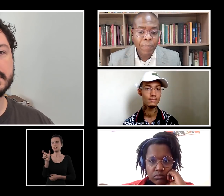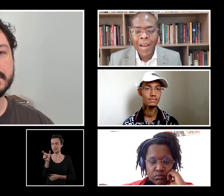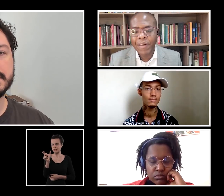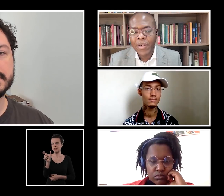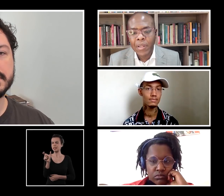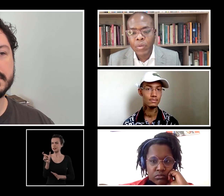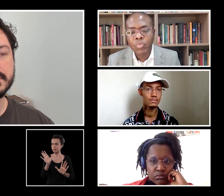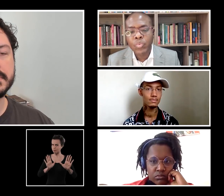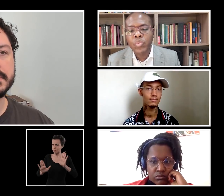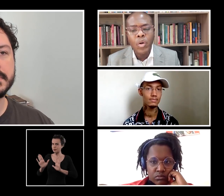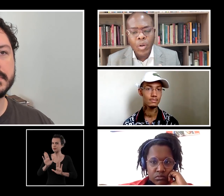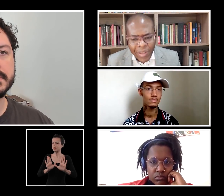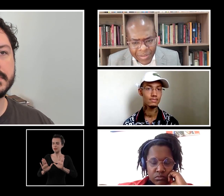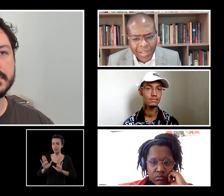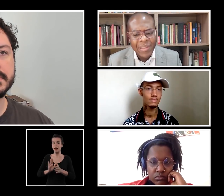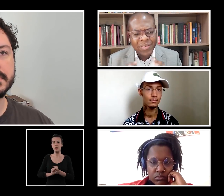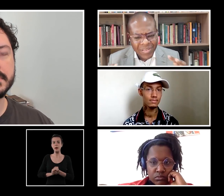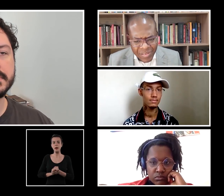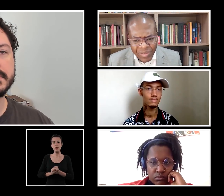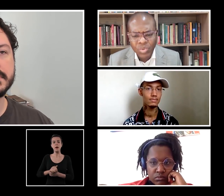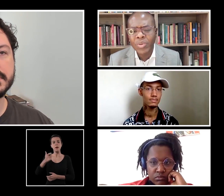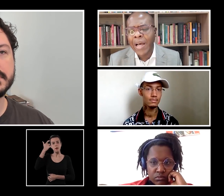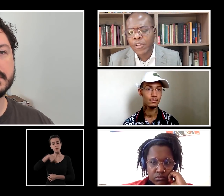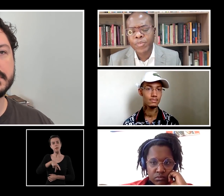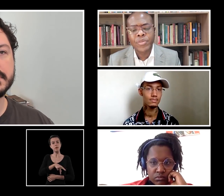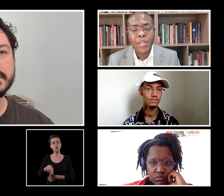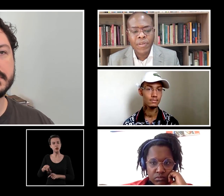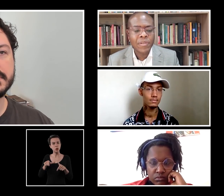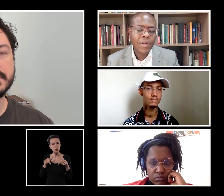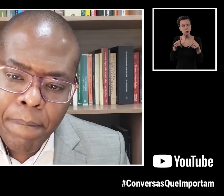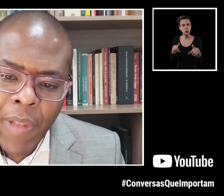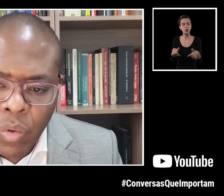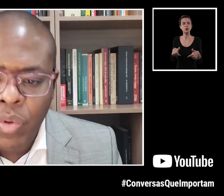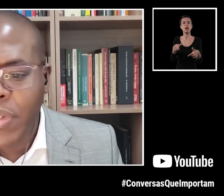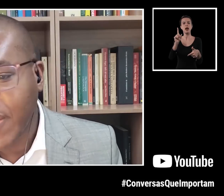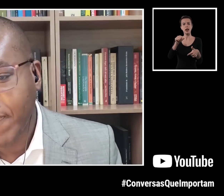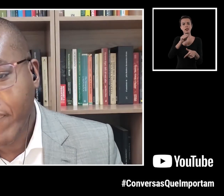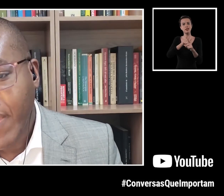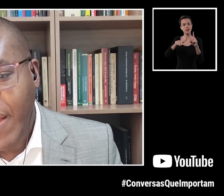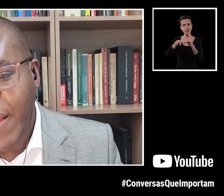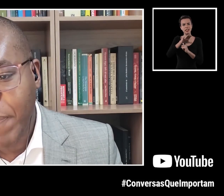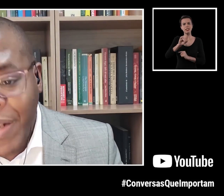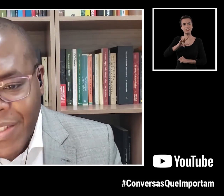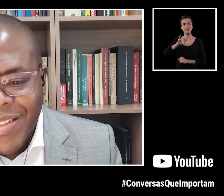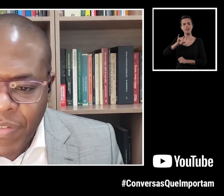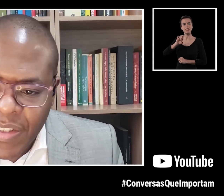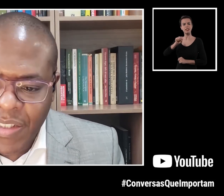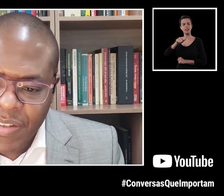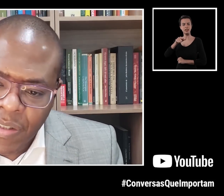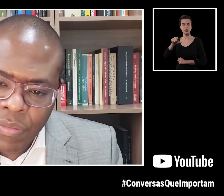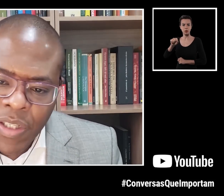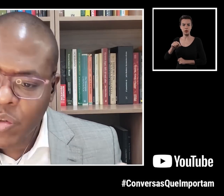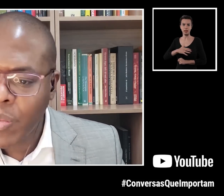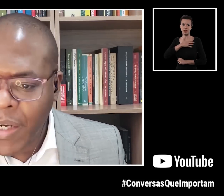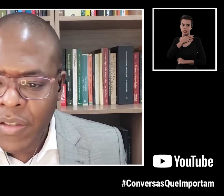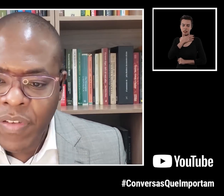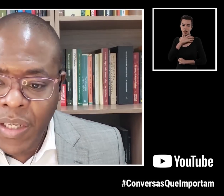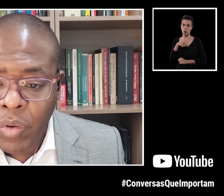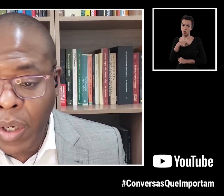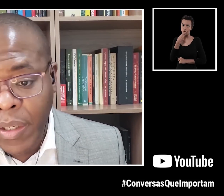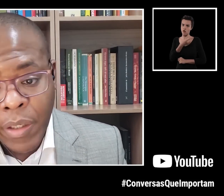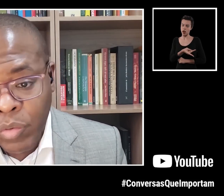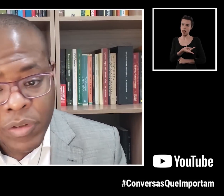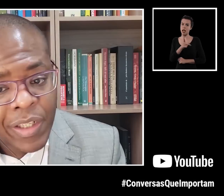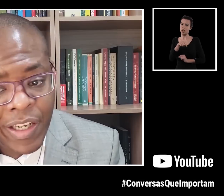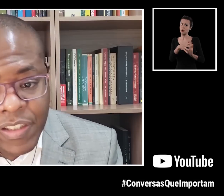vou usar essa palavra aqui com todos os cuidados possíveis, na luta pela civilização diante de uma crise